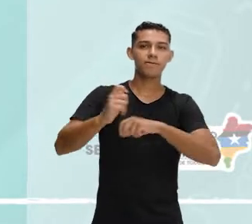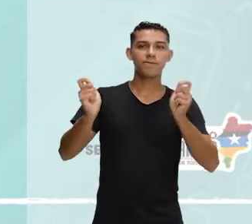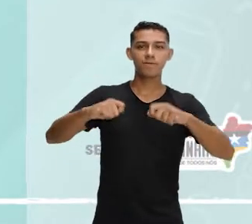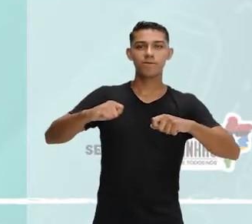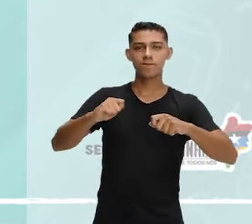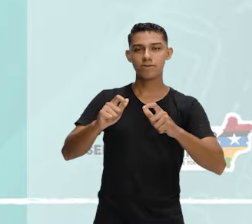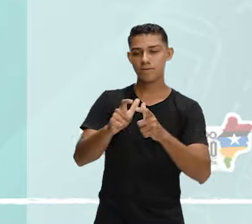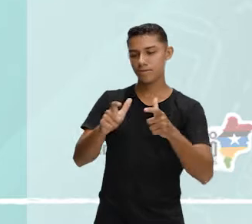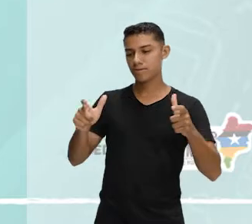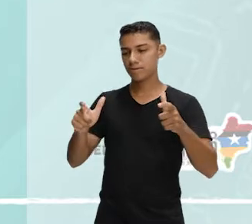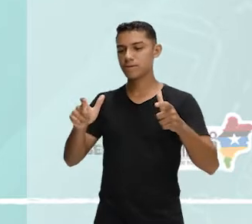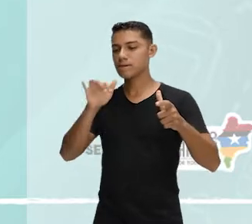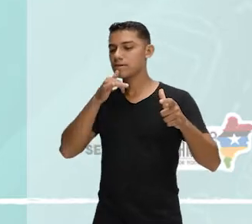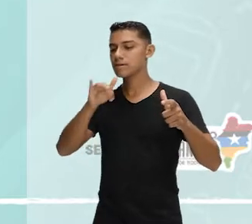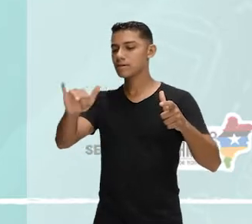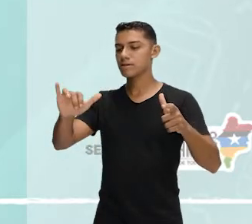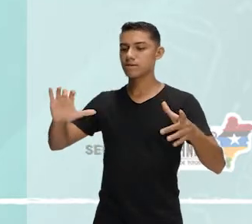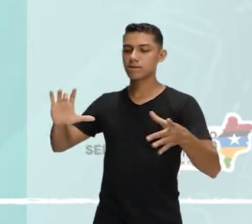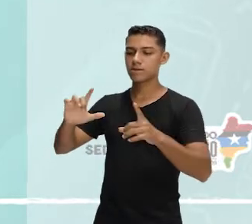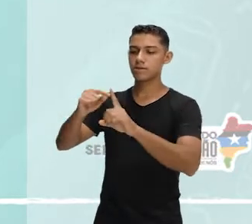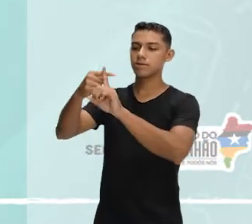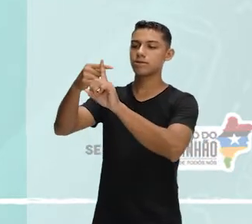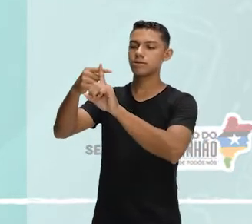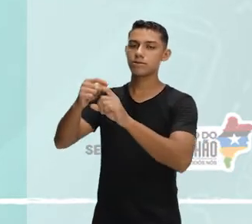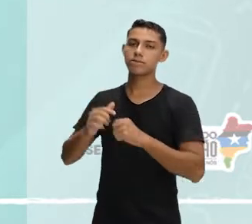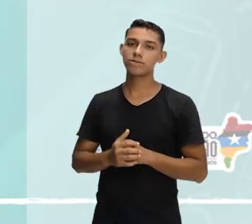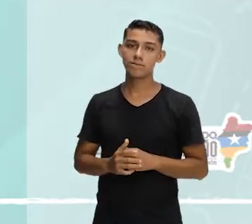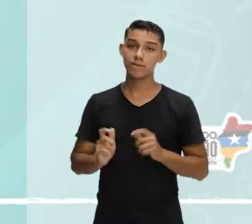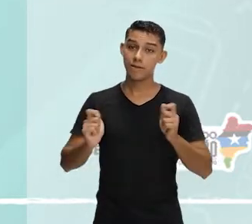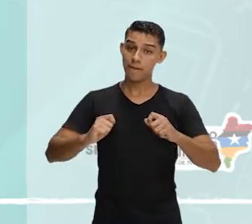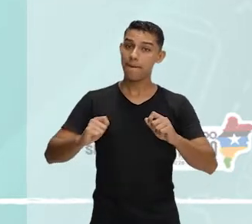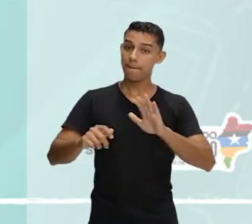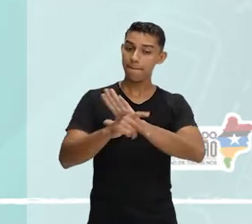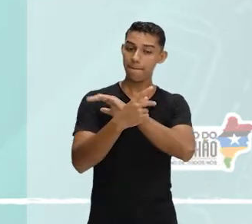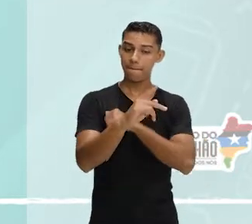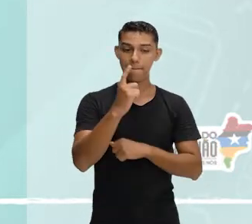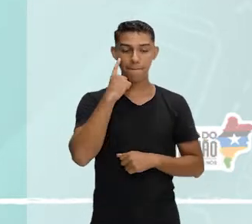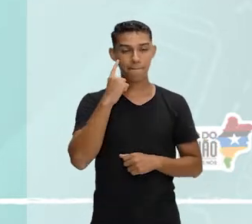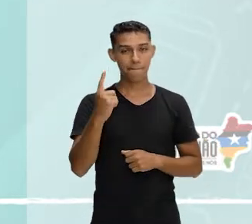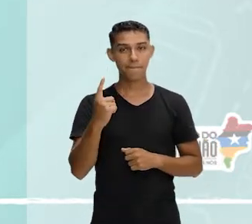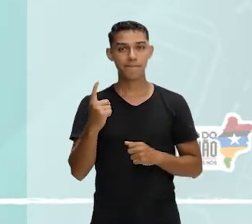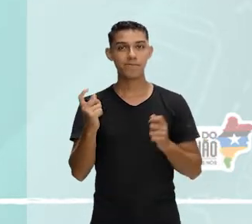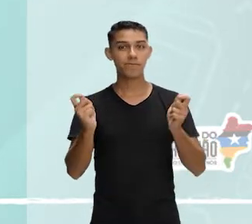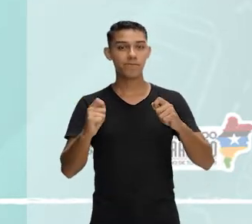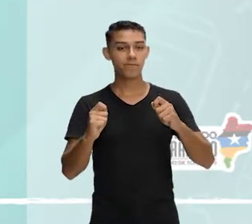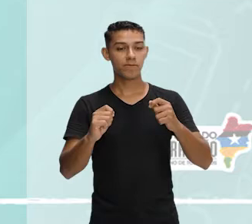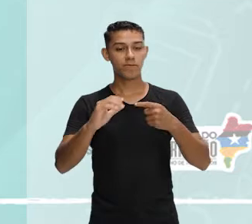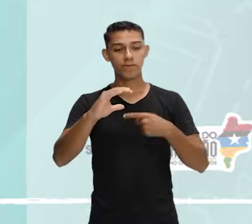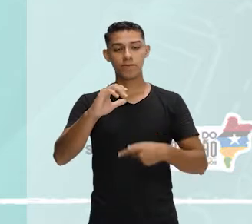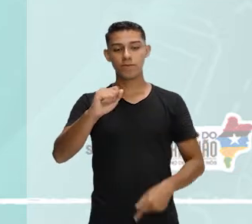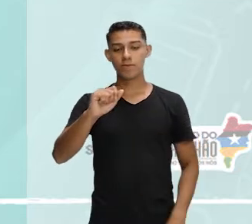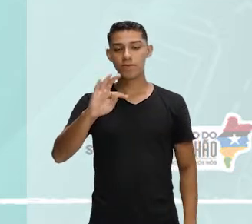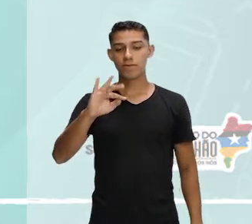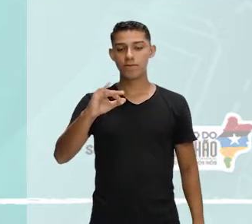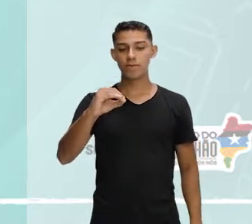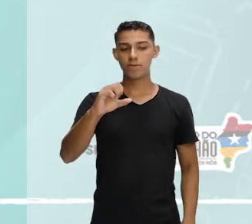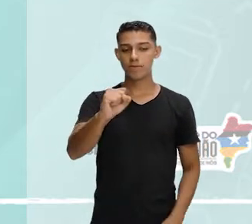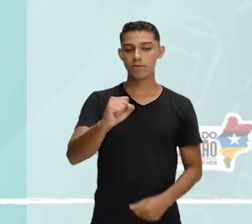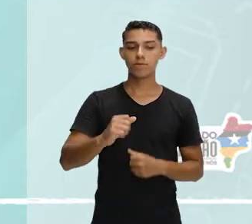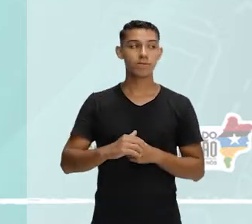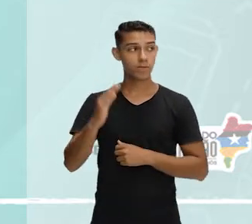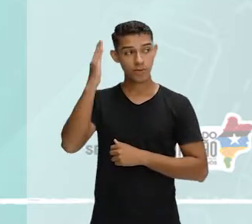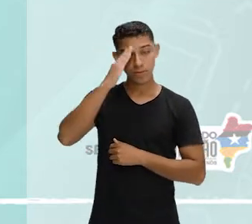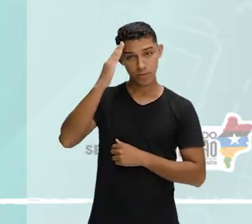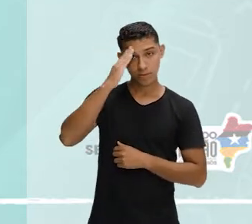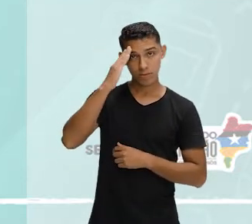elementos altamente eletropositivos, tendo, portanto, a tendência de formar cátions. Compreender,